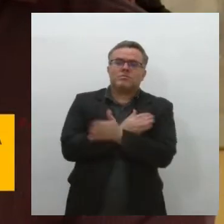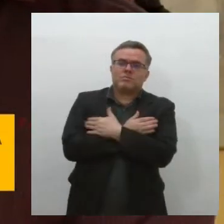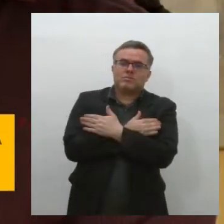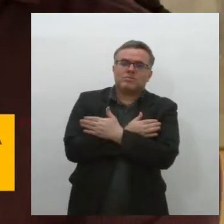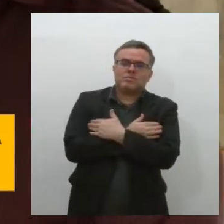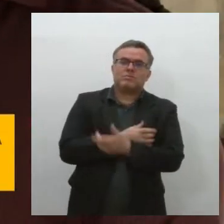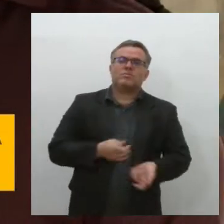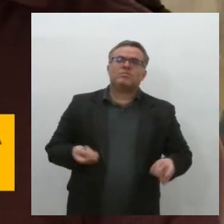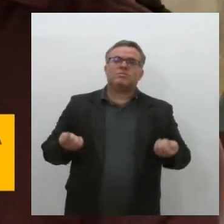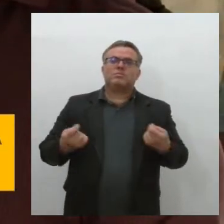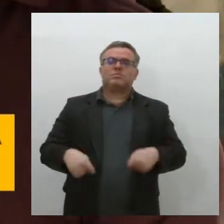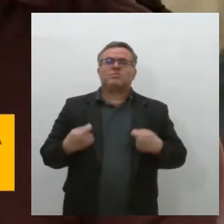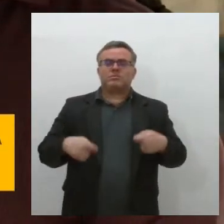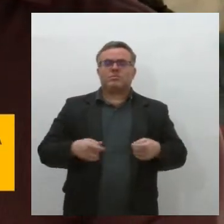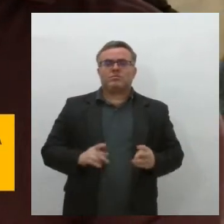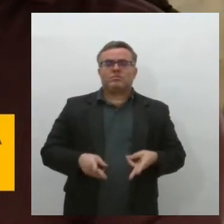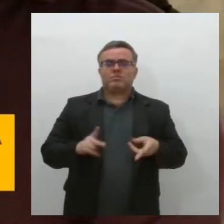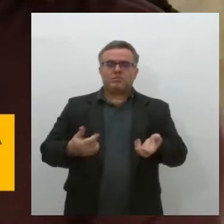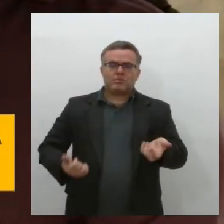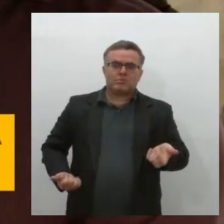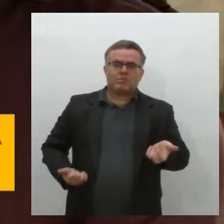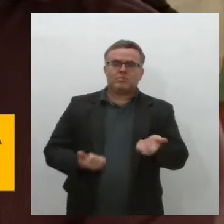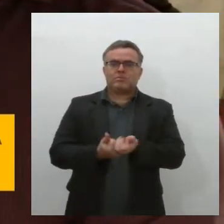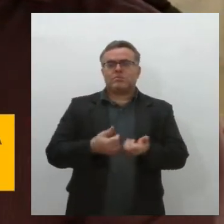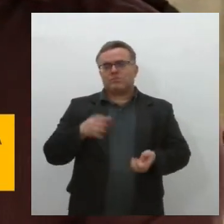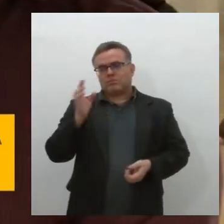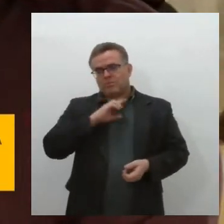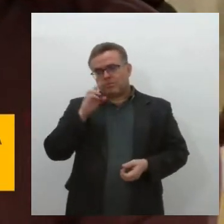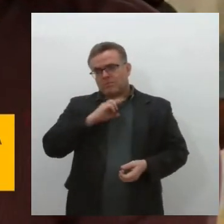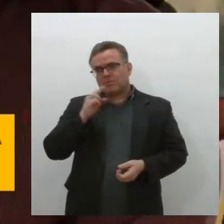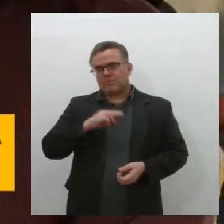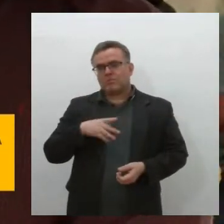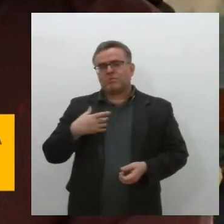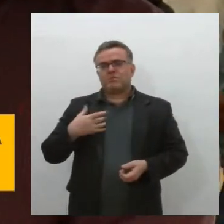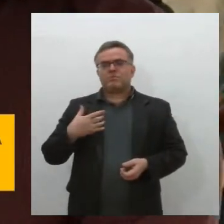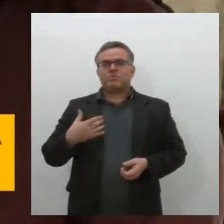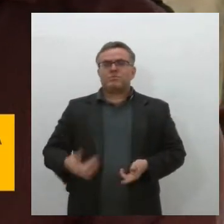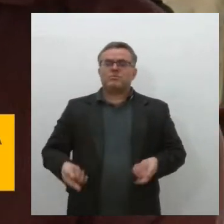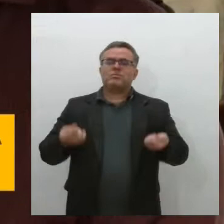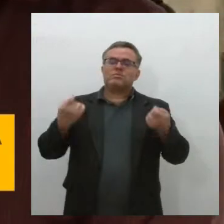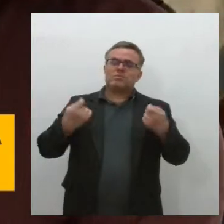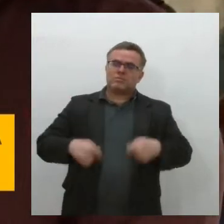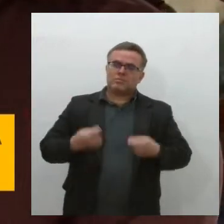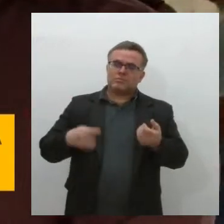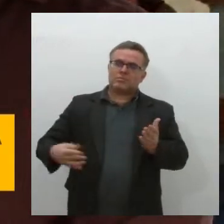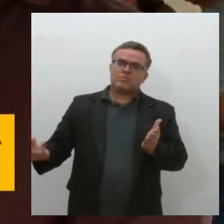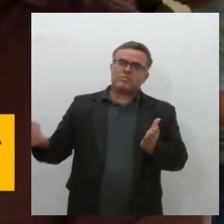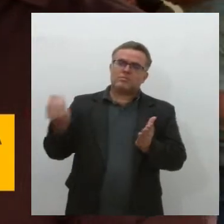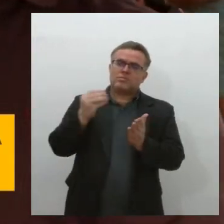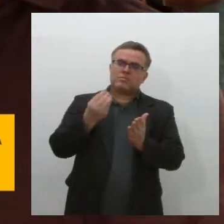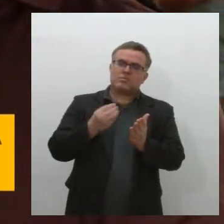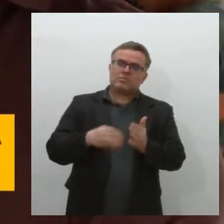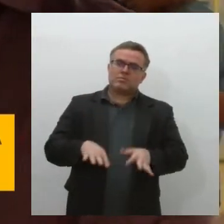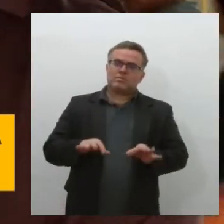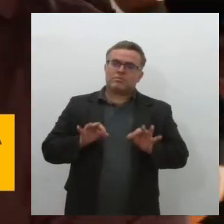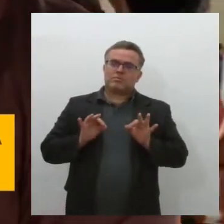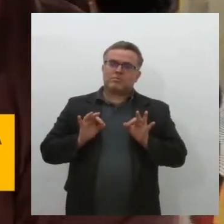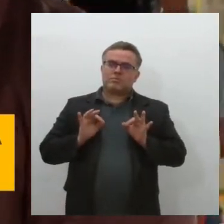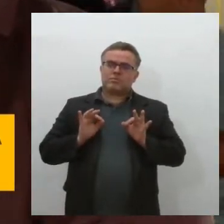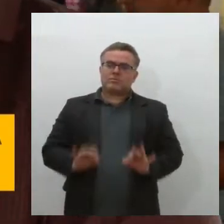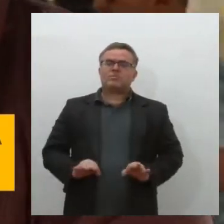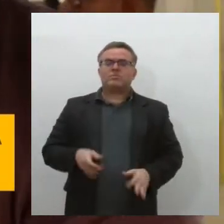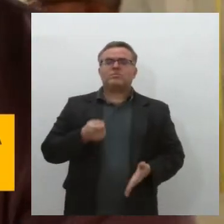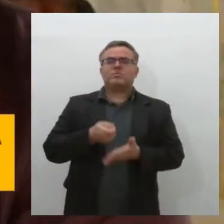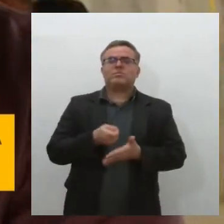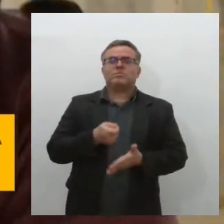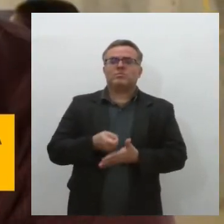precisando de um auxílio emergencial do governo federal. É preciso estar com o documento regularizado. Isso também é obrigatório para efeito